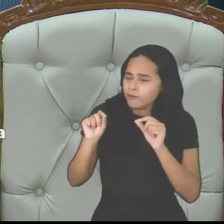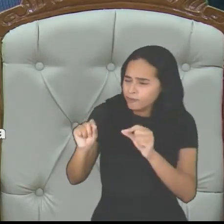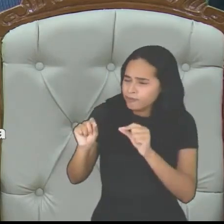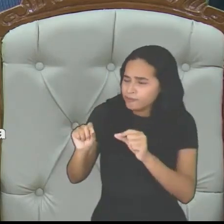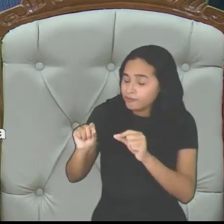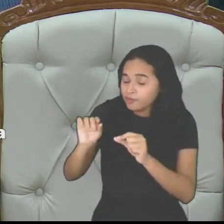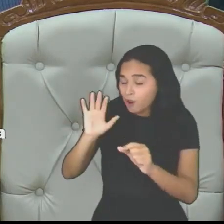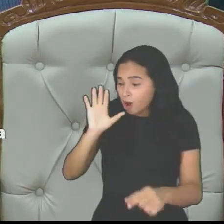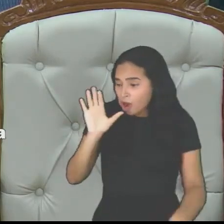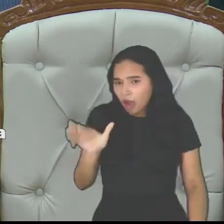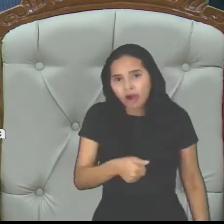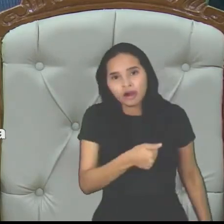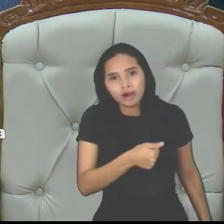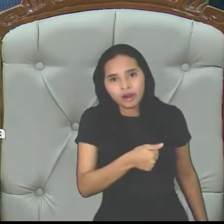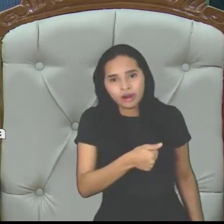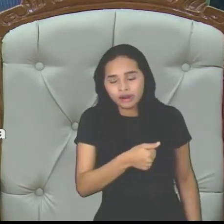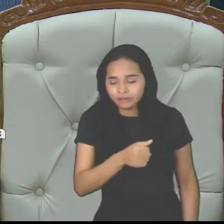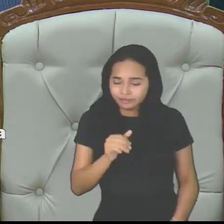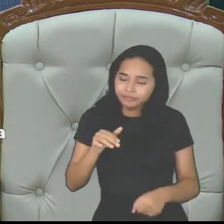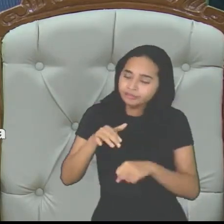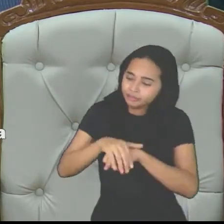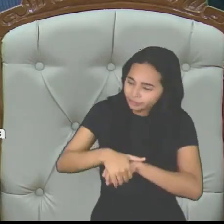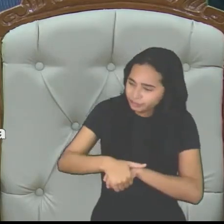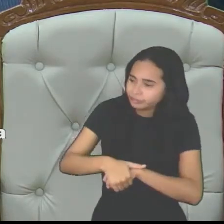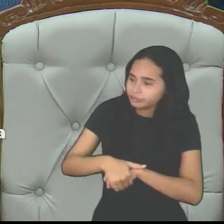ladrão de noite.